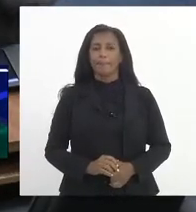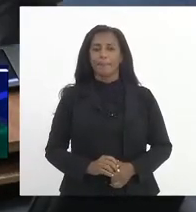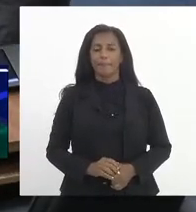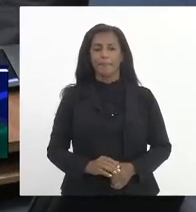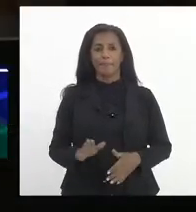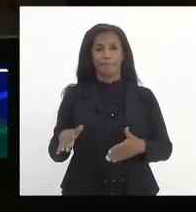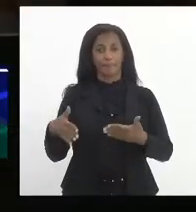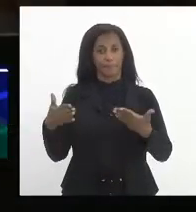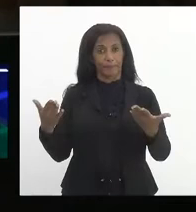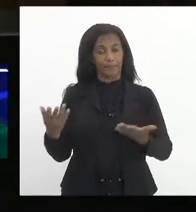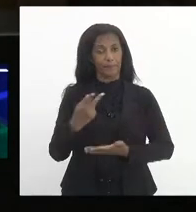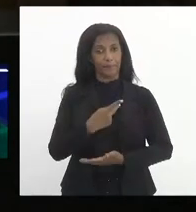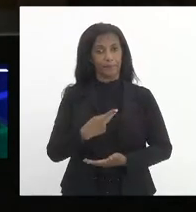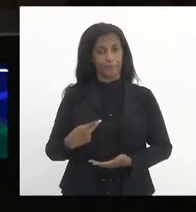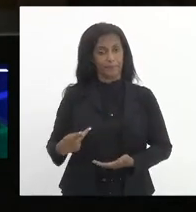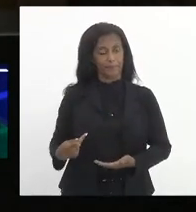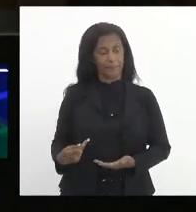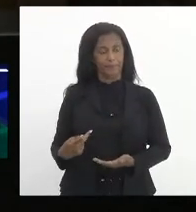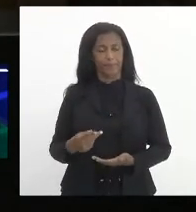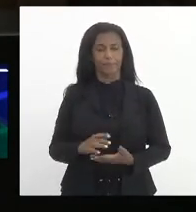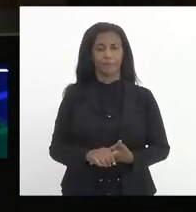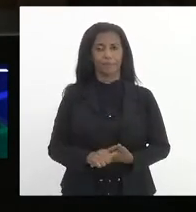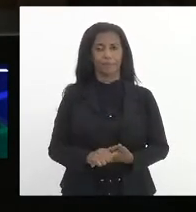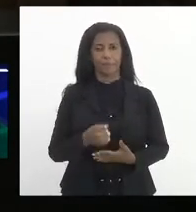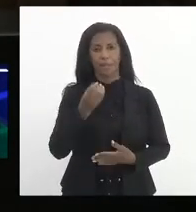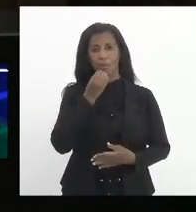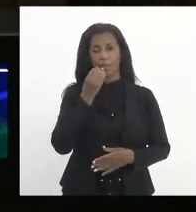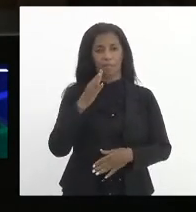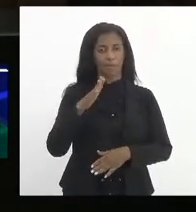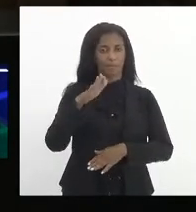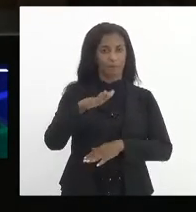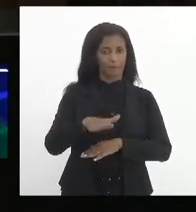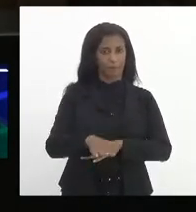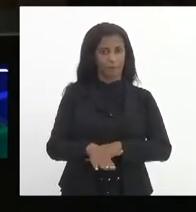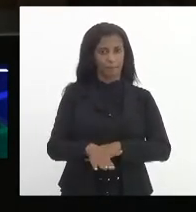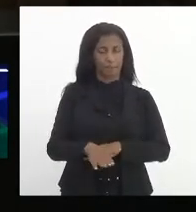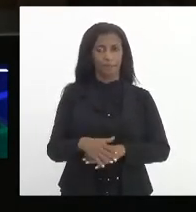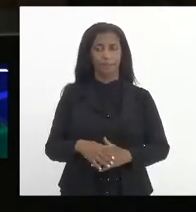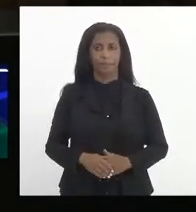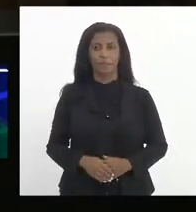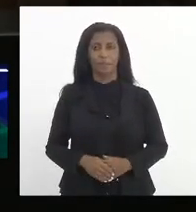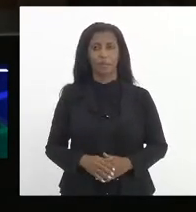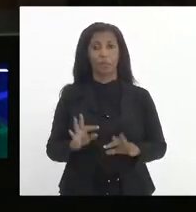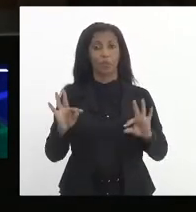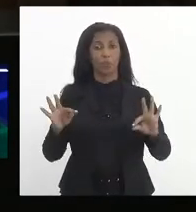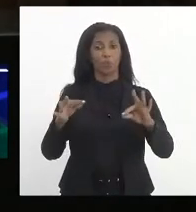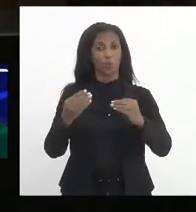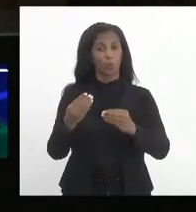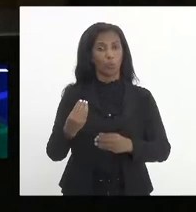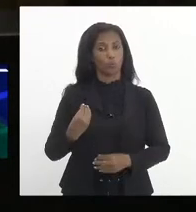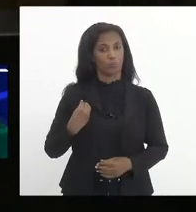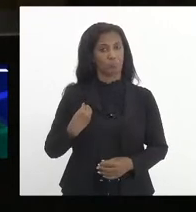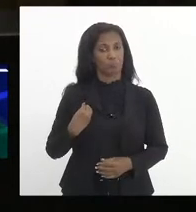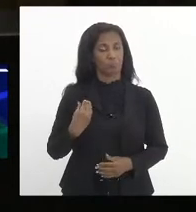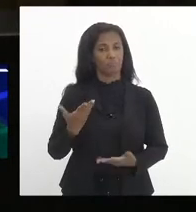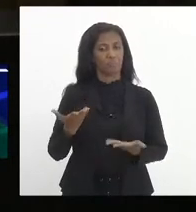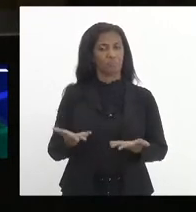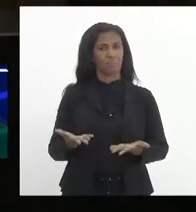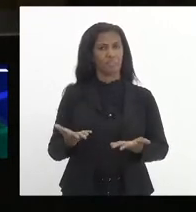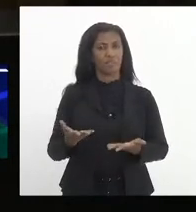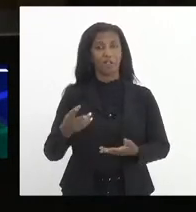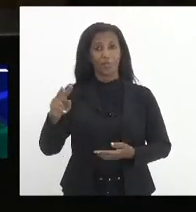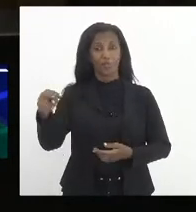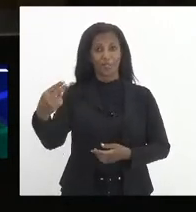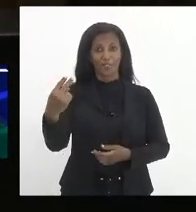a senhora presidente Oi boa tarde senhores aqui presentes Boa tarde a todos vocês